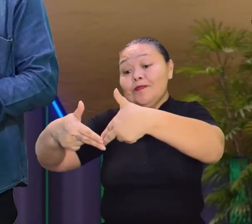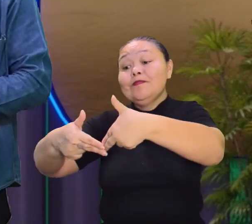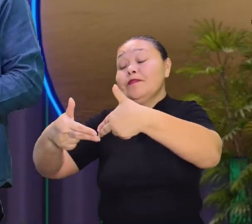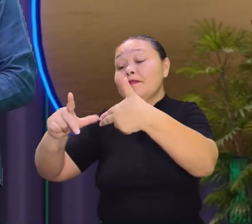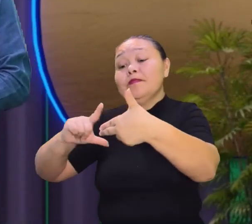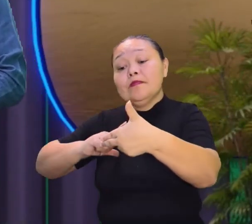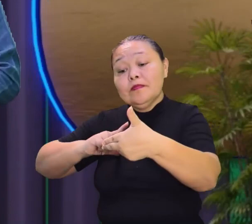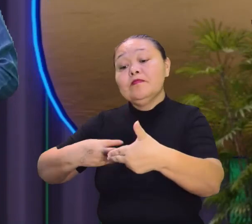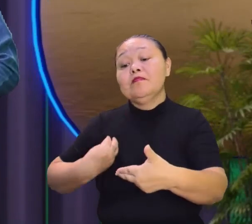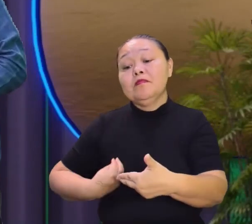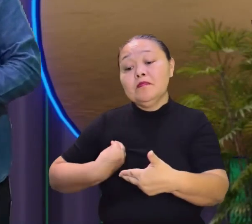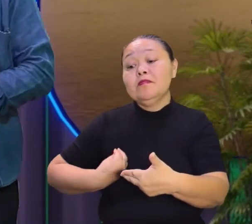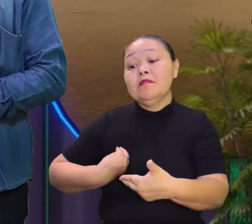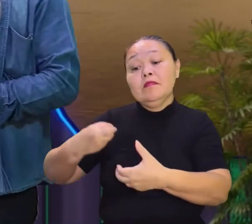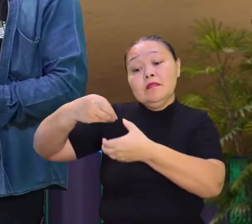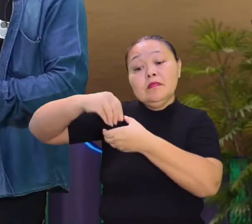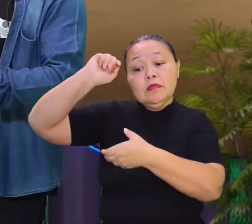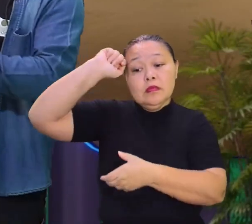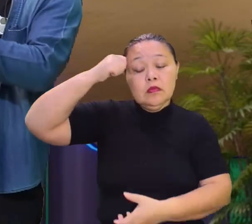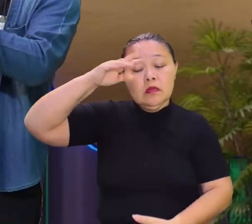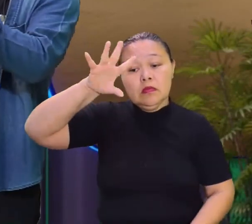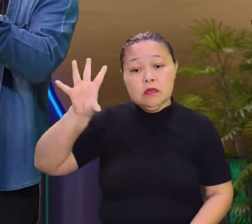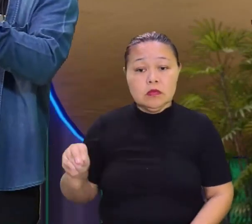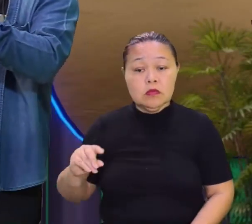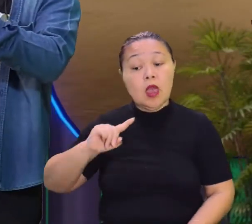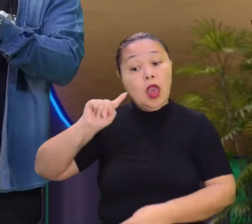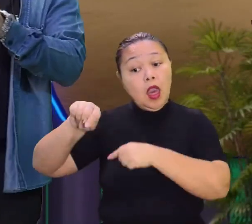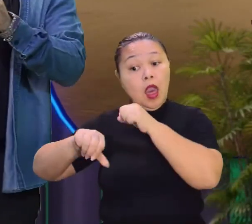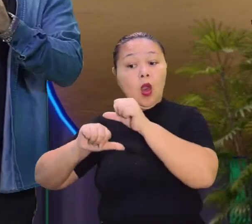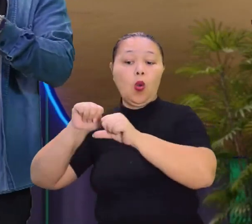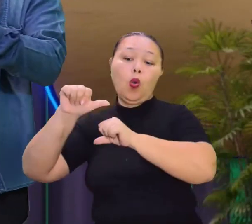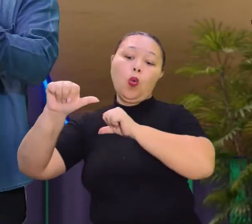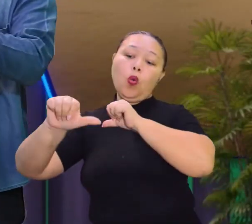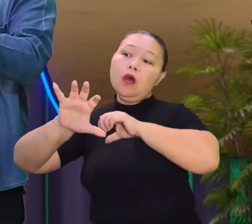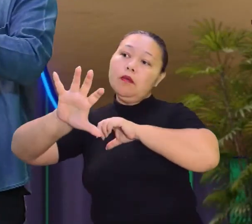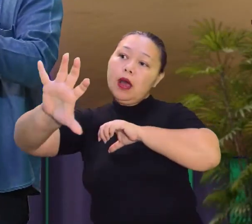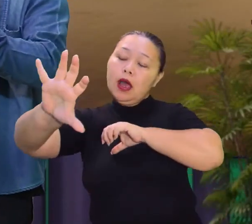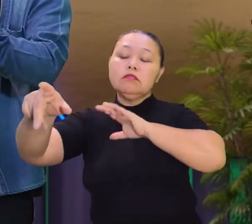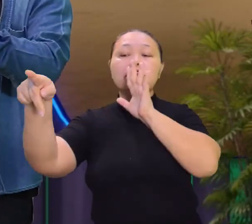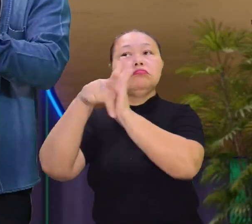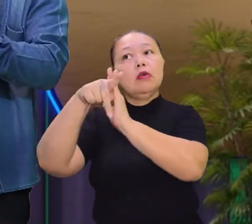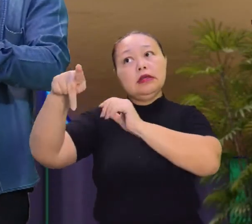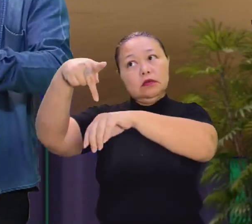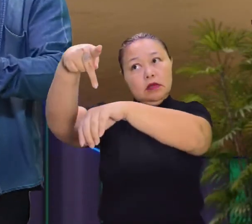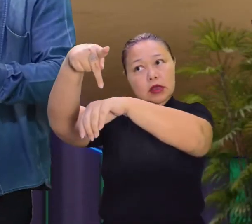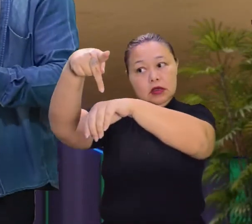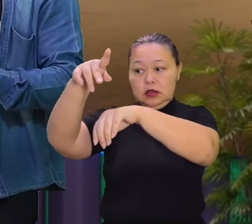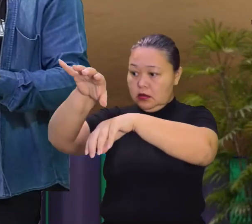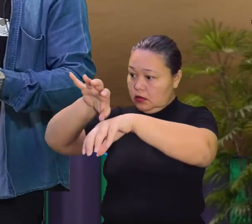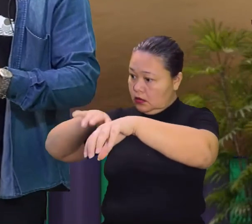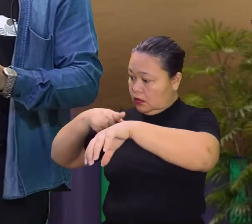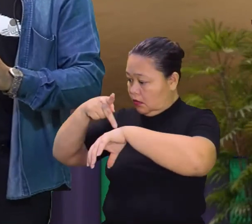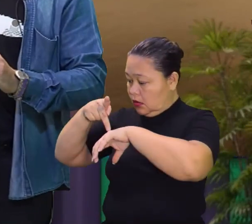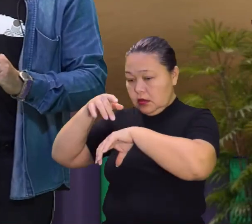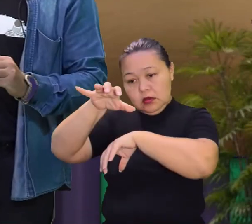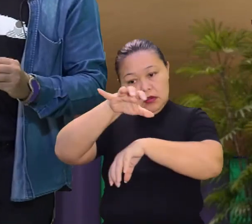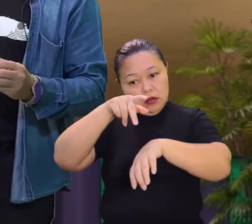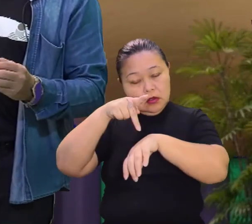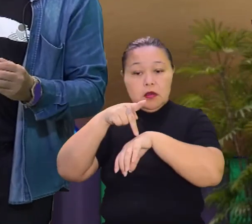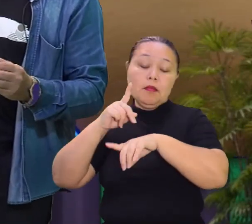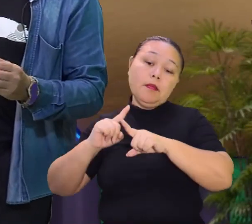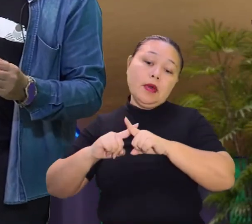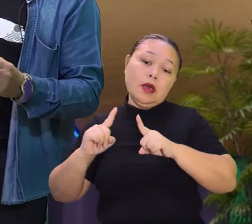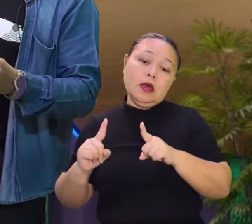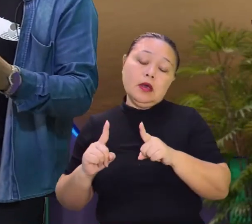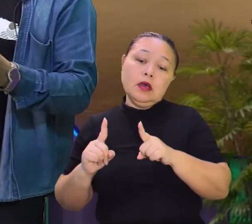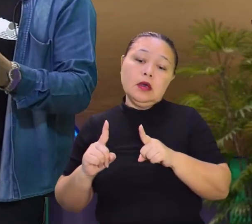viviam dentro da África. Uhum. E depois viraram nação, né? Não, agora desse pedaço aqui todo vai ser um país. Exato. Mas aí o pessoal